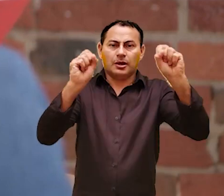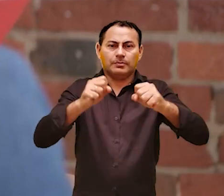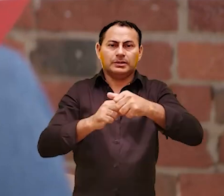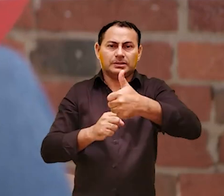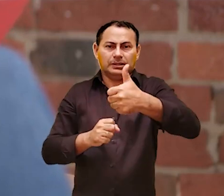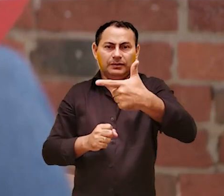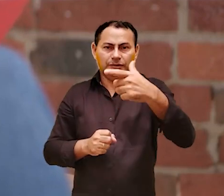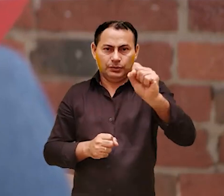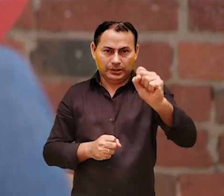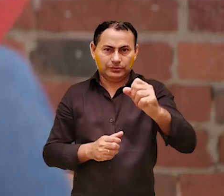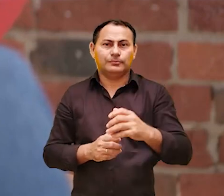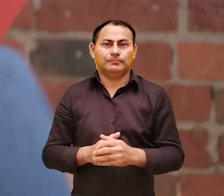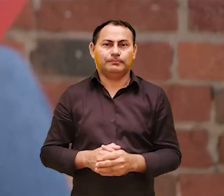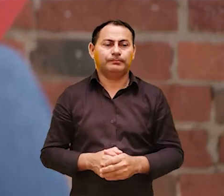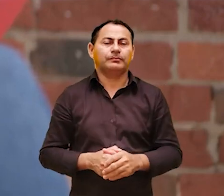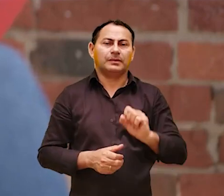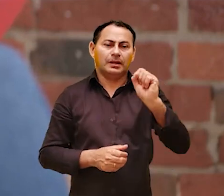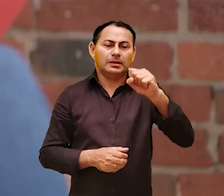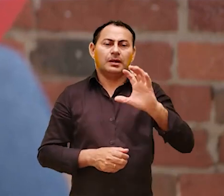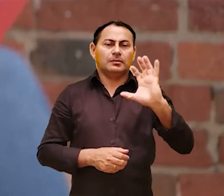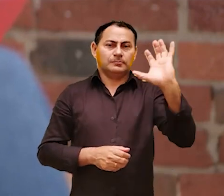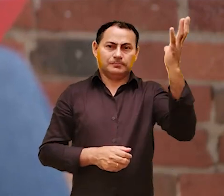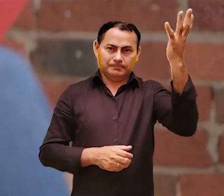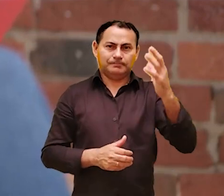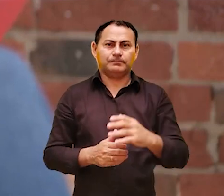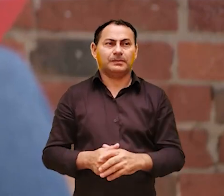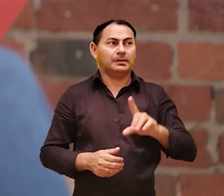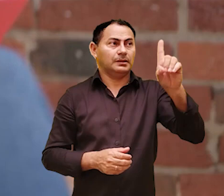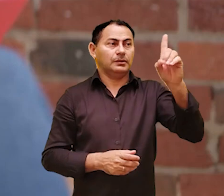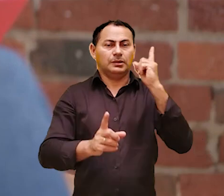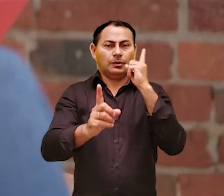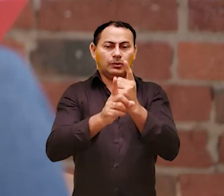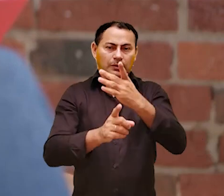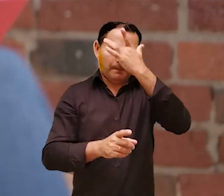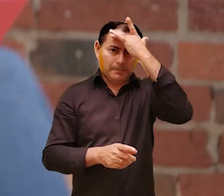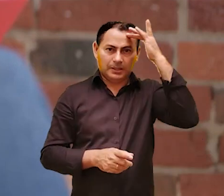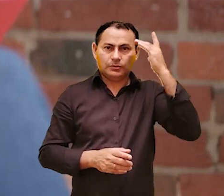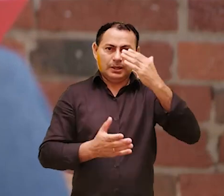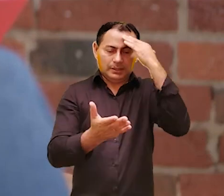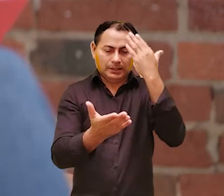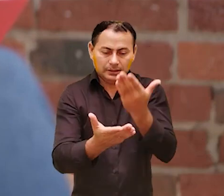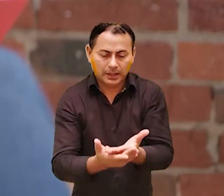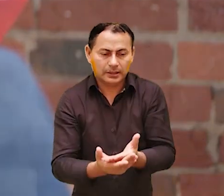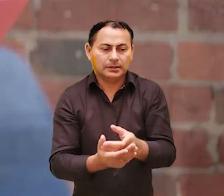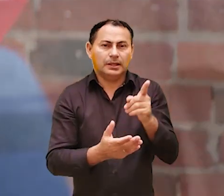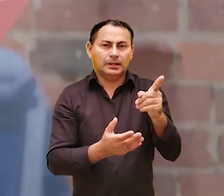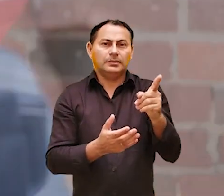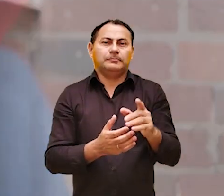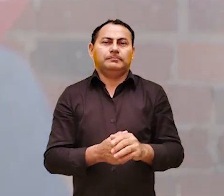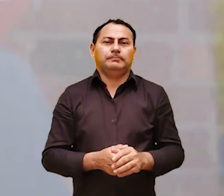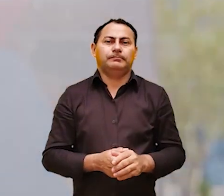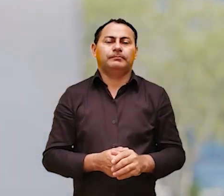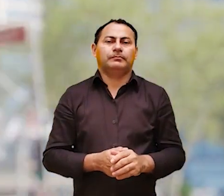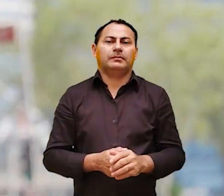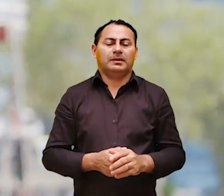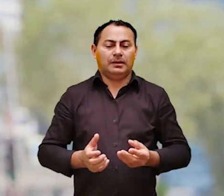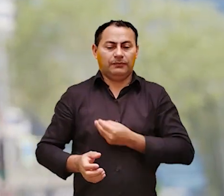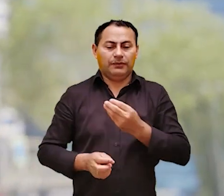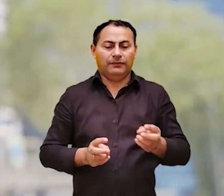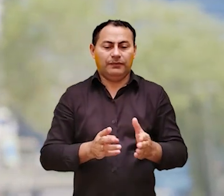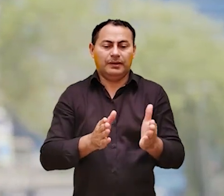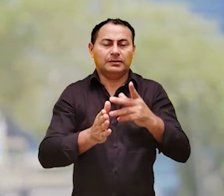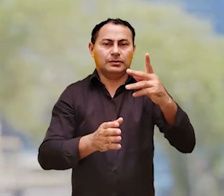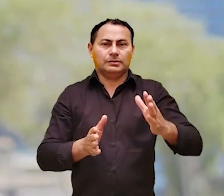mensagem do Salmo 128. É assim que funciona. Deus encontra um homem que acreditará nele e